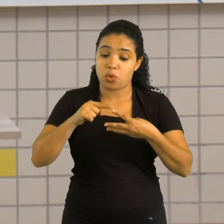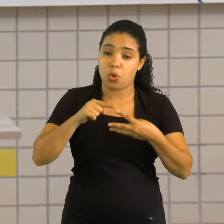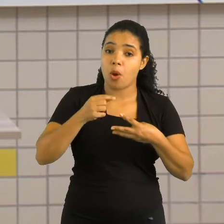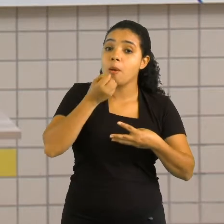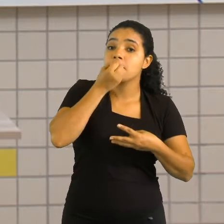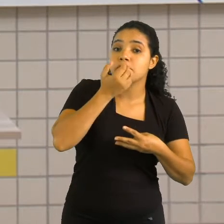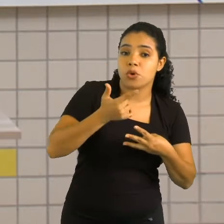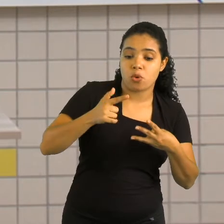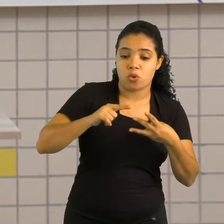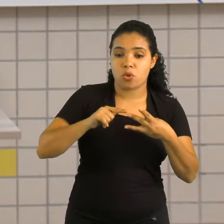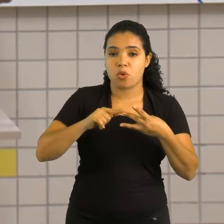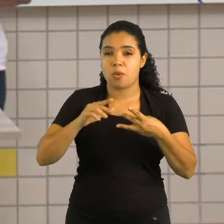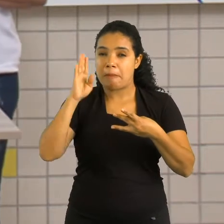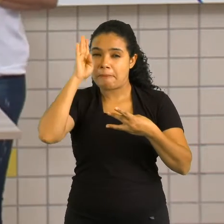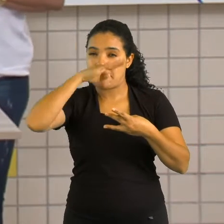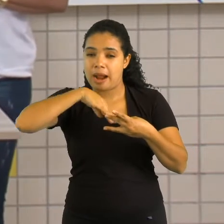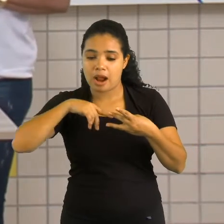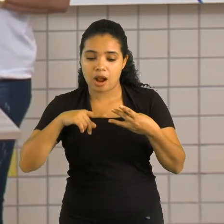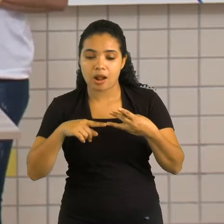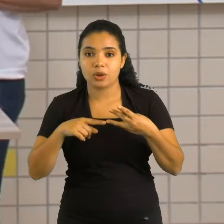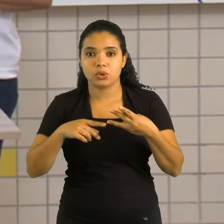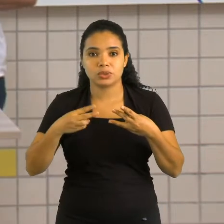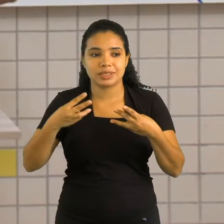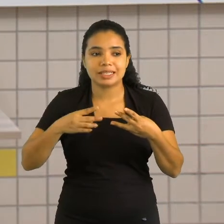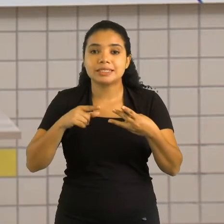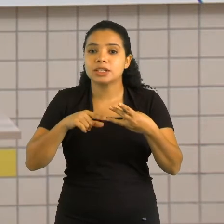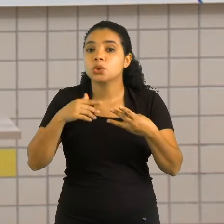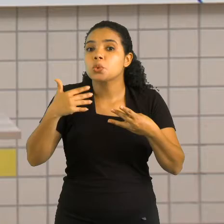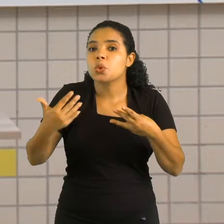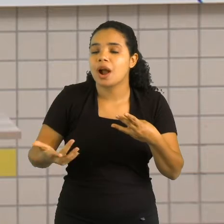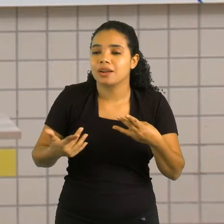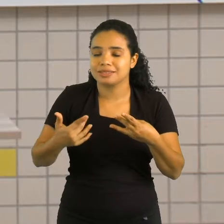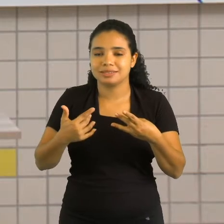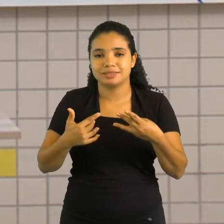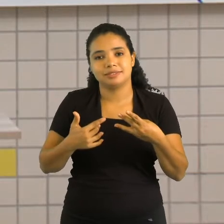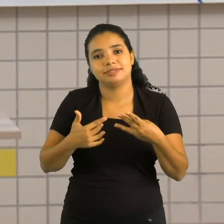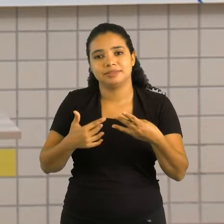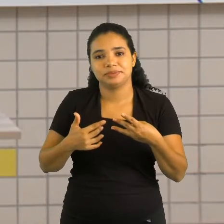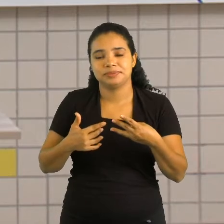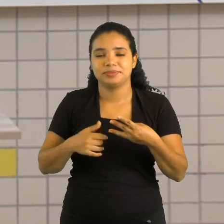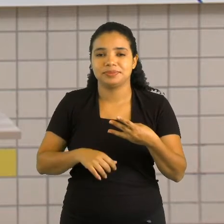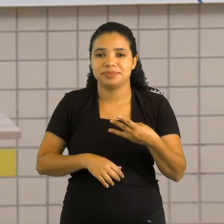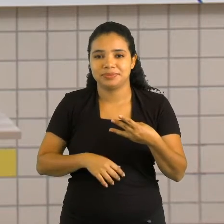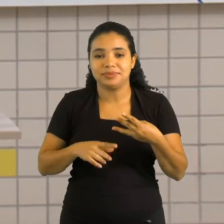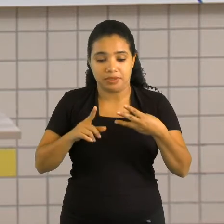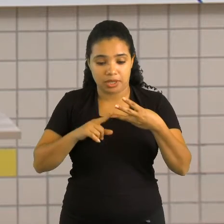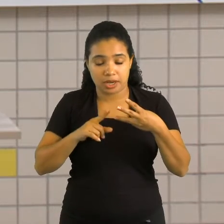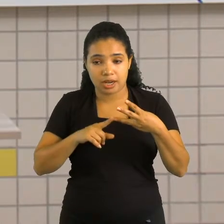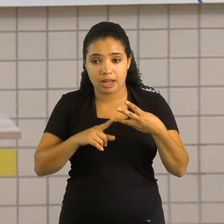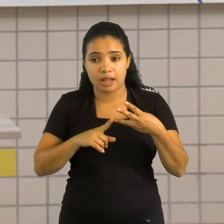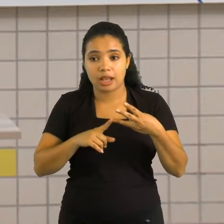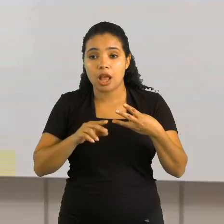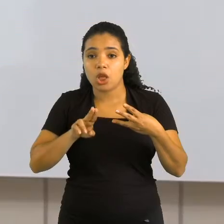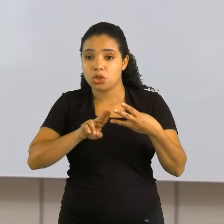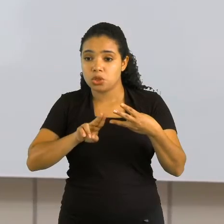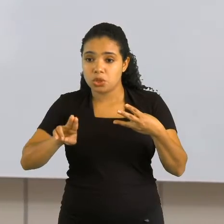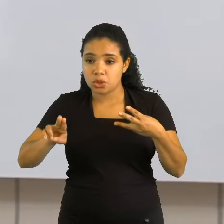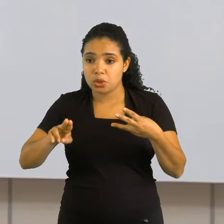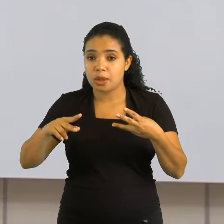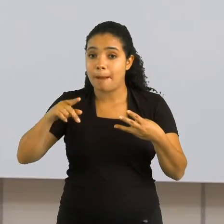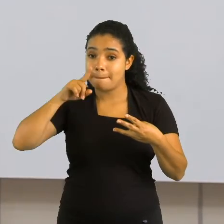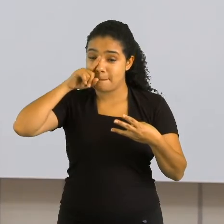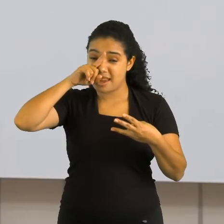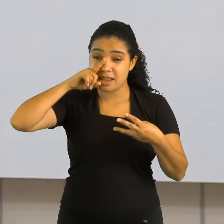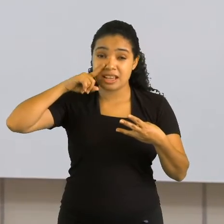ver o terceiro micro-organismo. Esse terceiro micro-organismo, ele é chamado de